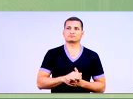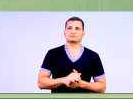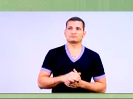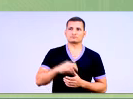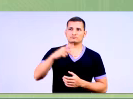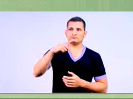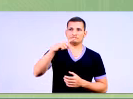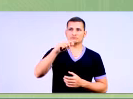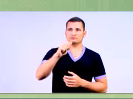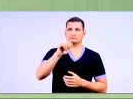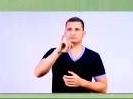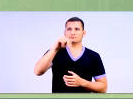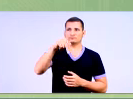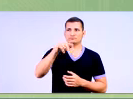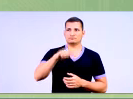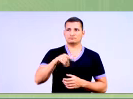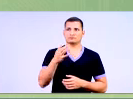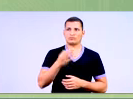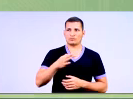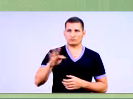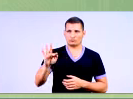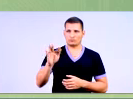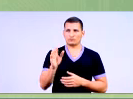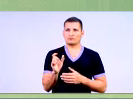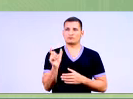que significa dor. Quando eu